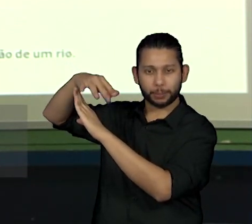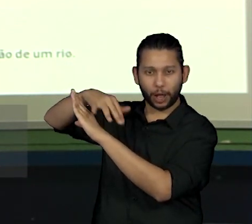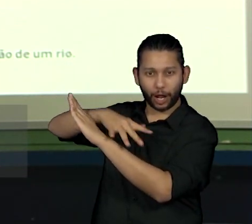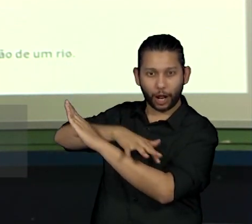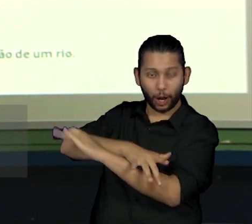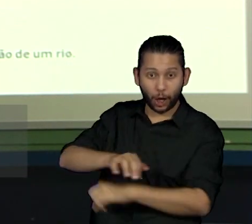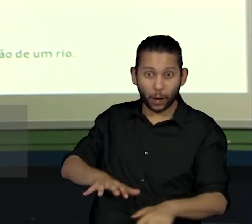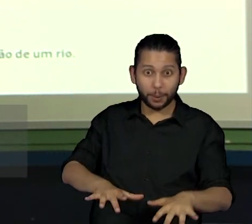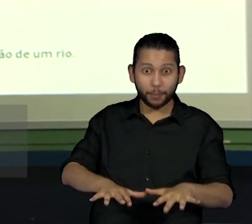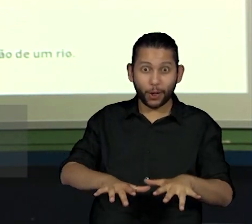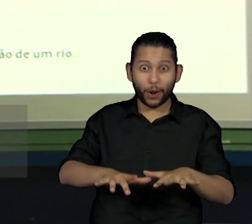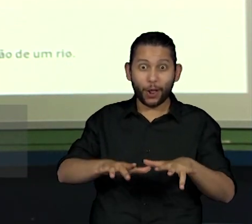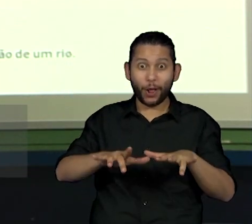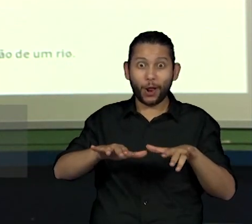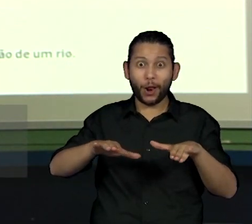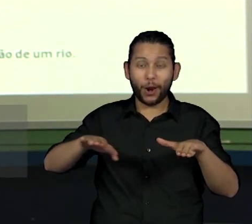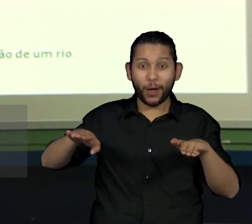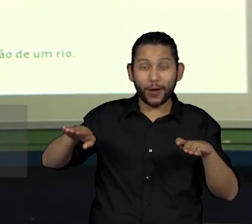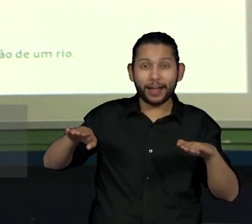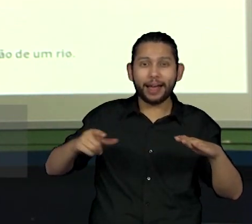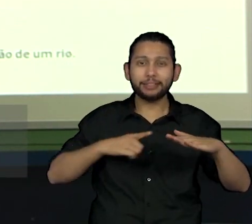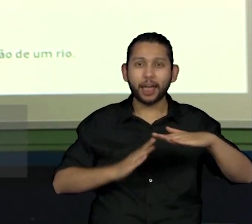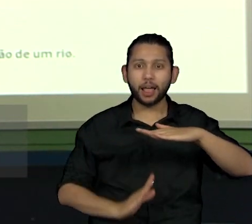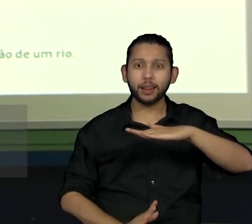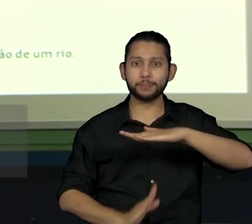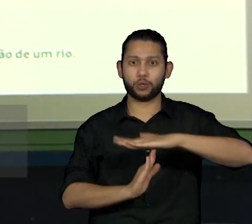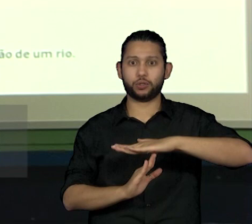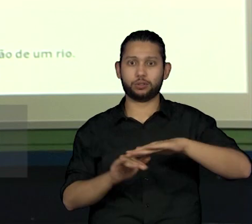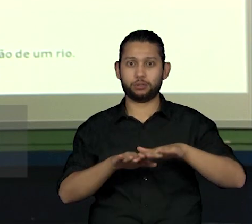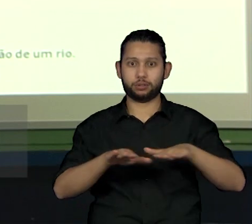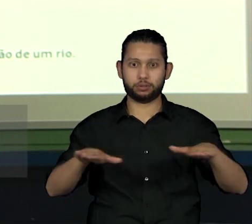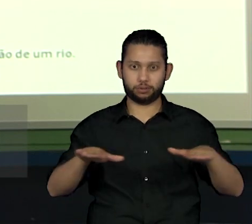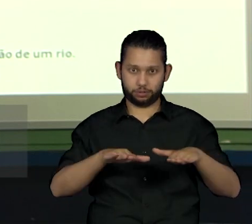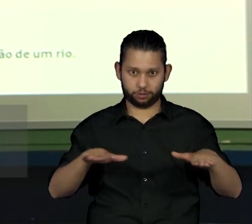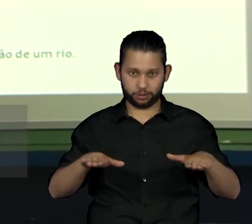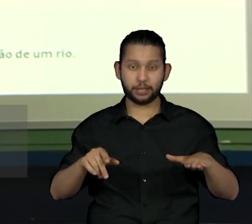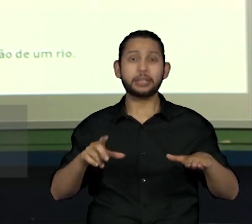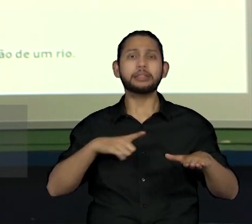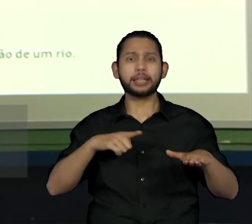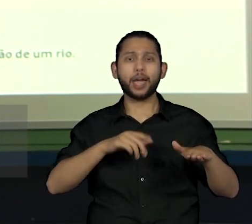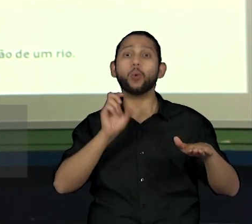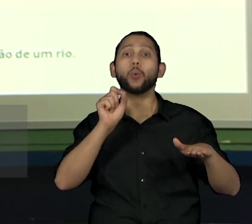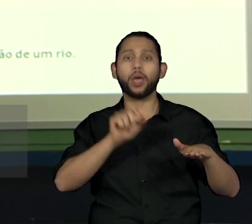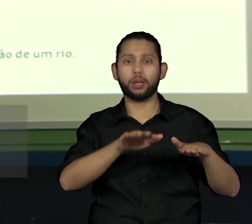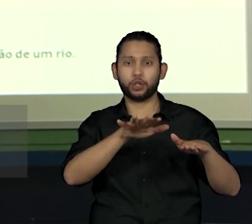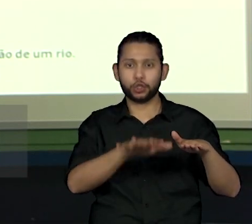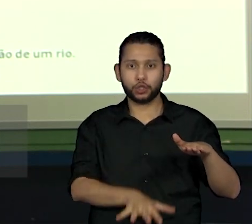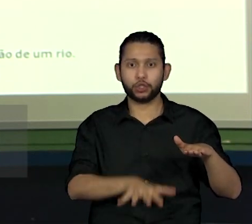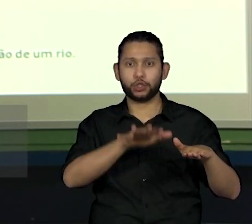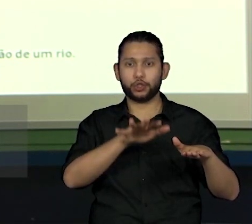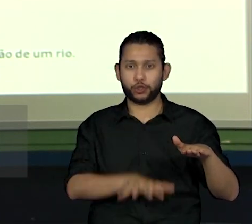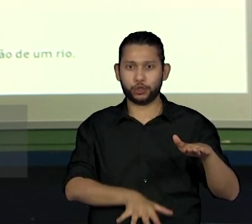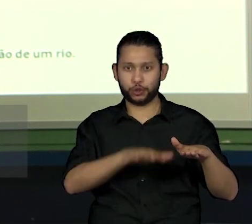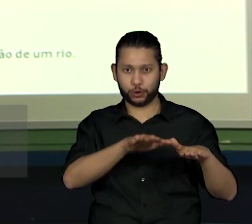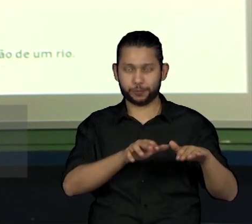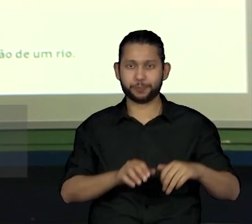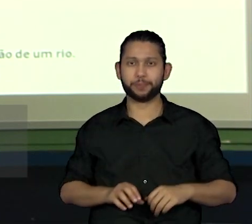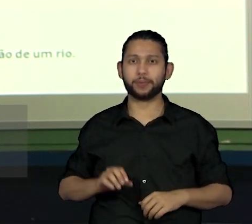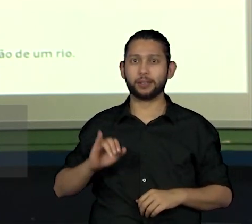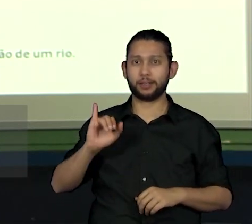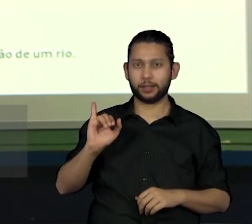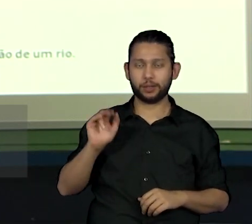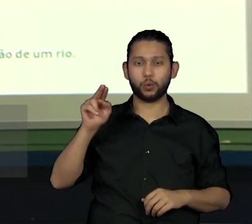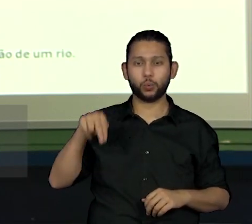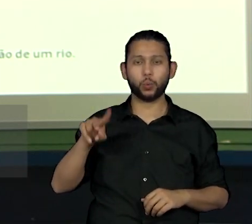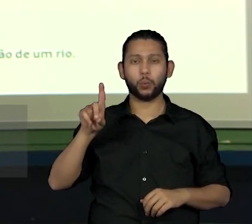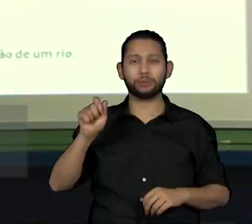e até o limite do seu canal e da área que ela está acostumada a encher. A inundação é quando essa